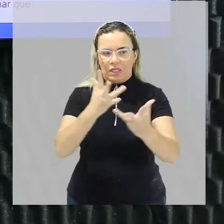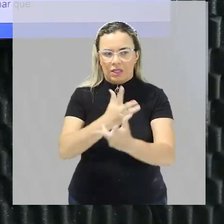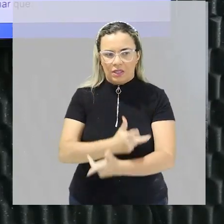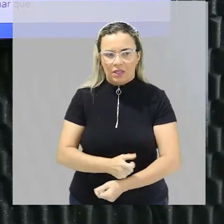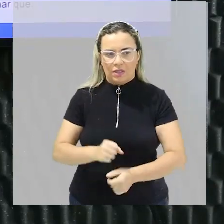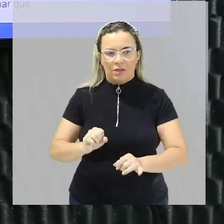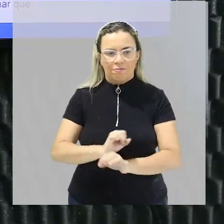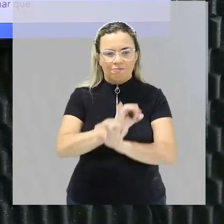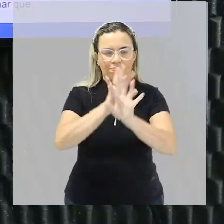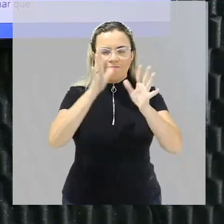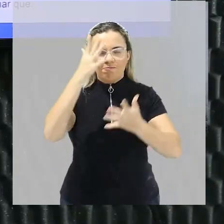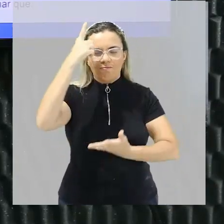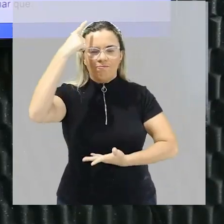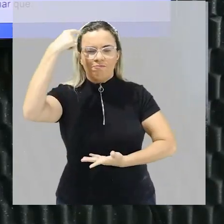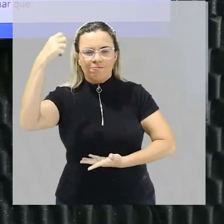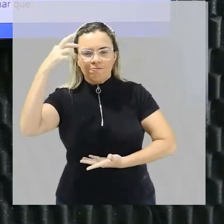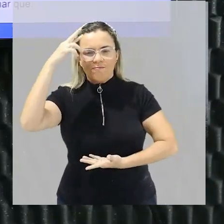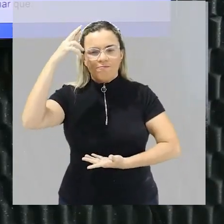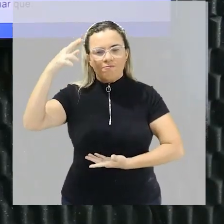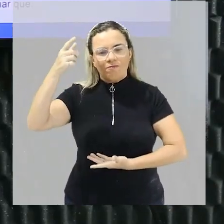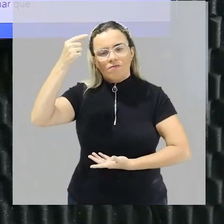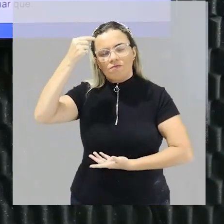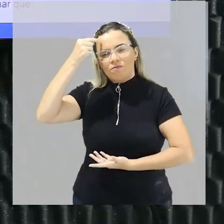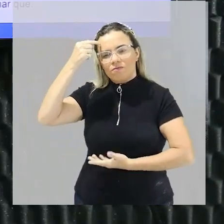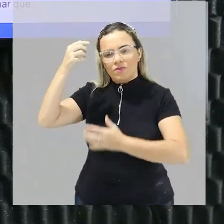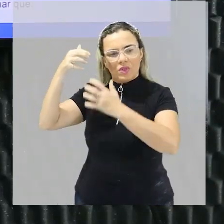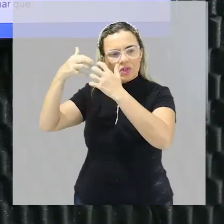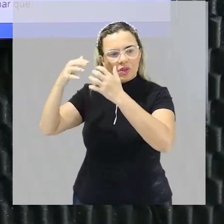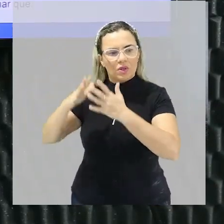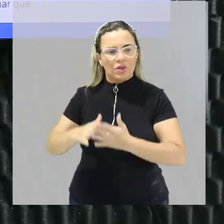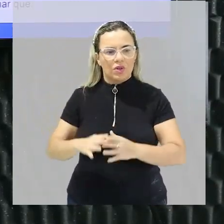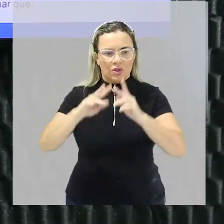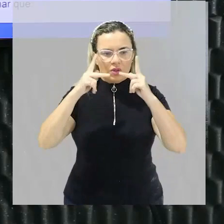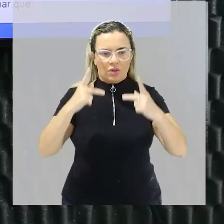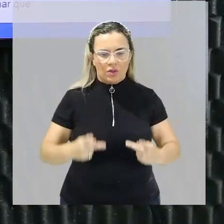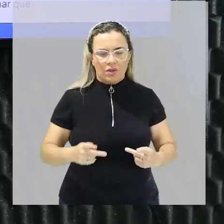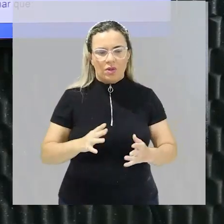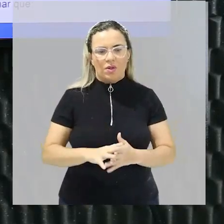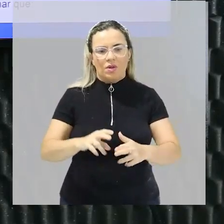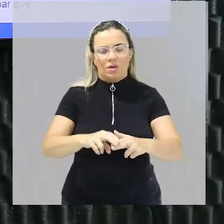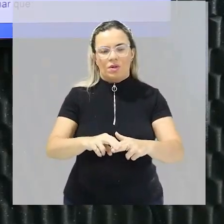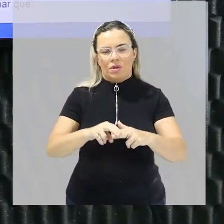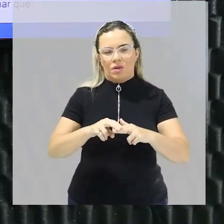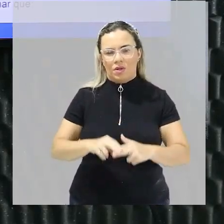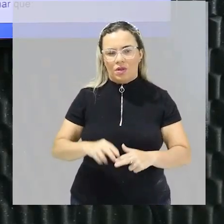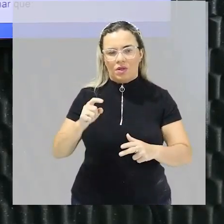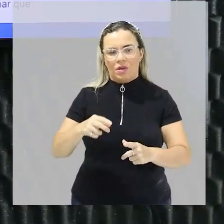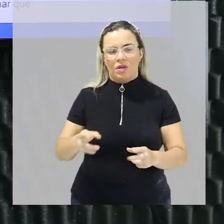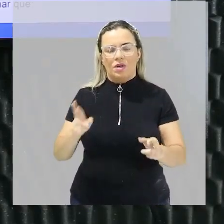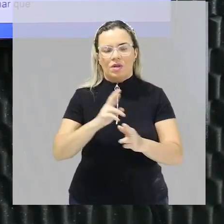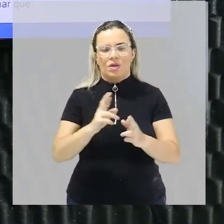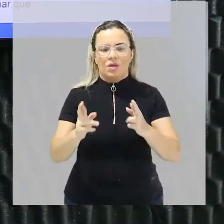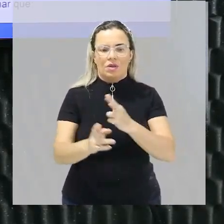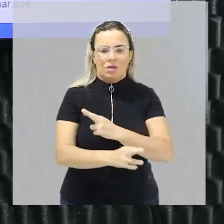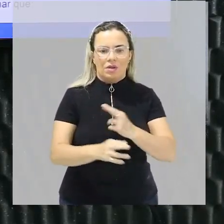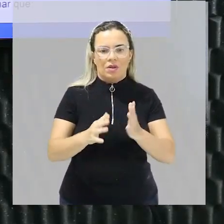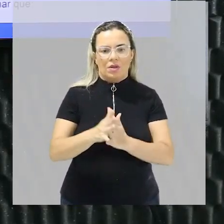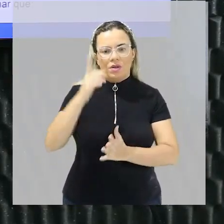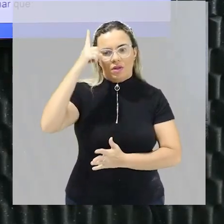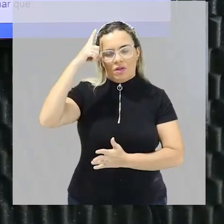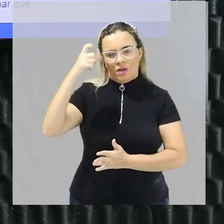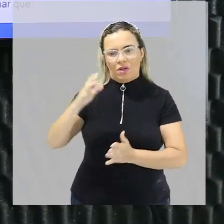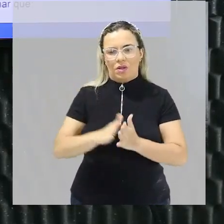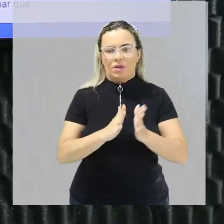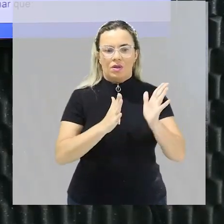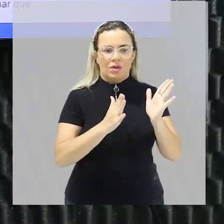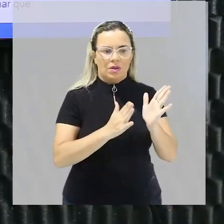ideia necessária da razão, que é, enquanto tal, comum à humanidade. Portanto, é em referência a essa ideia